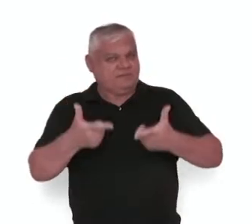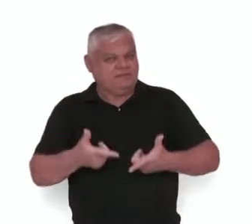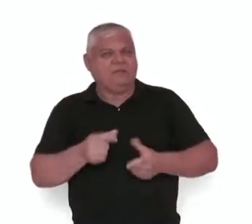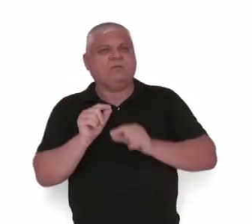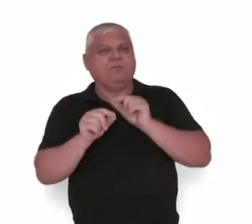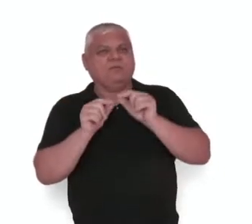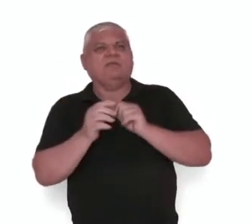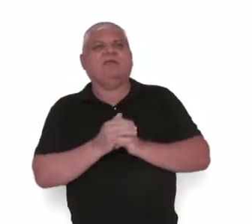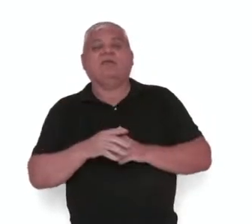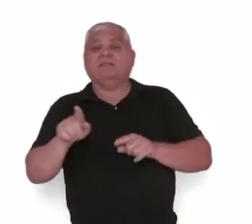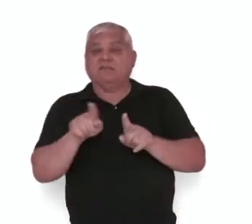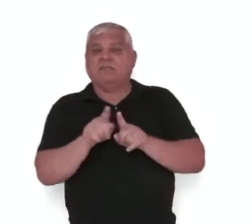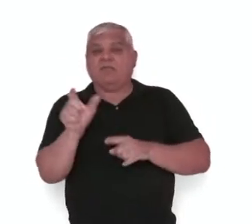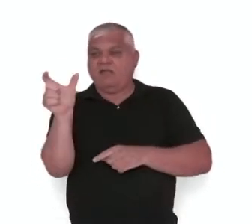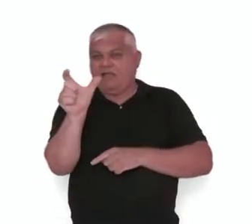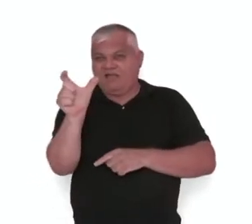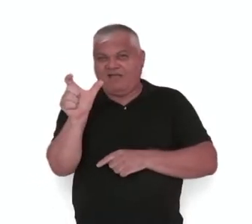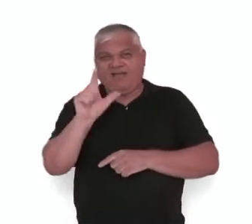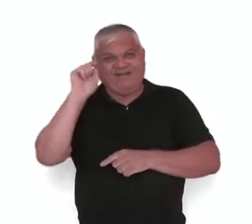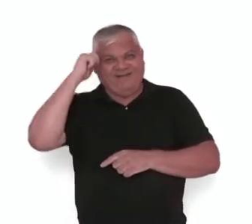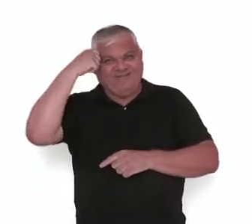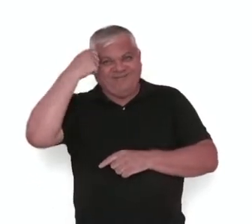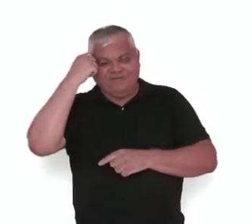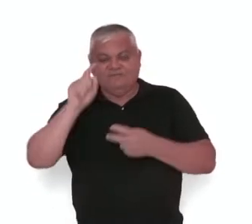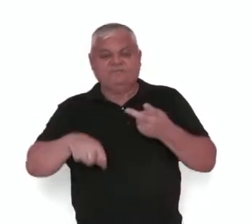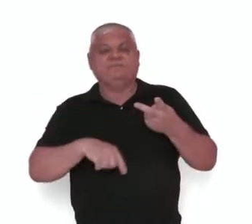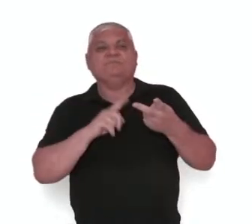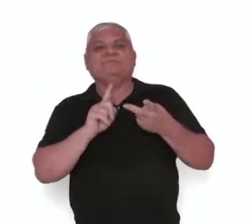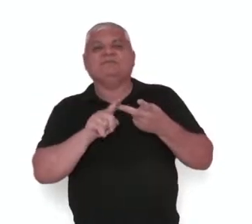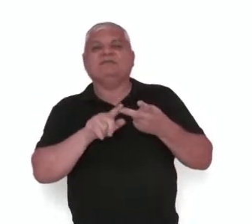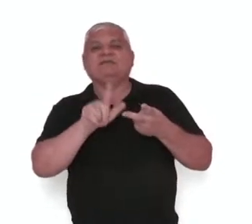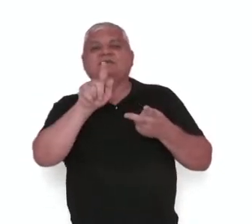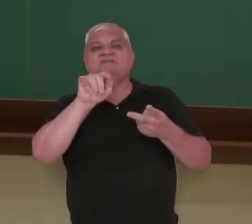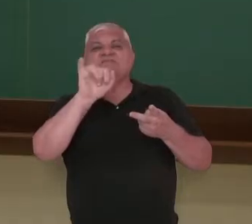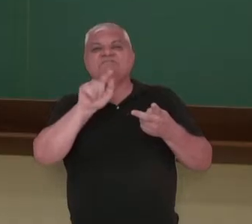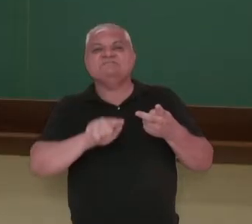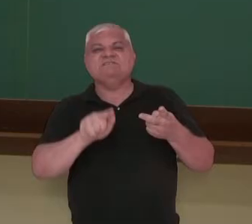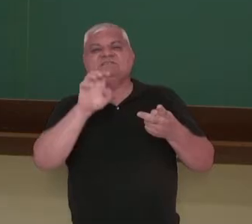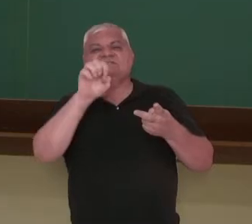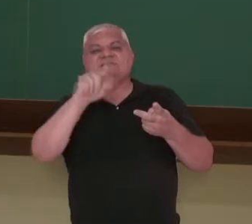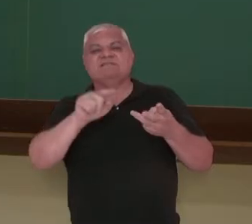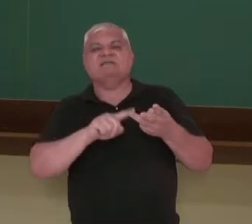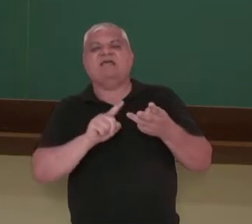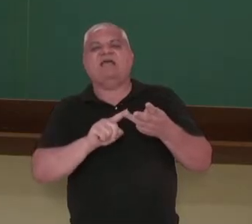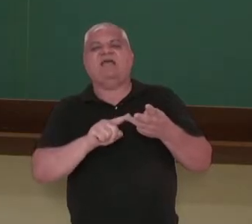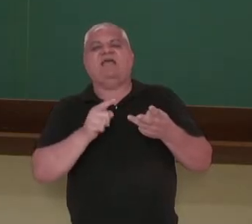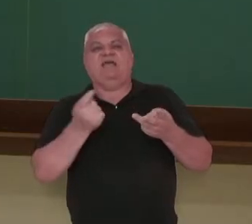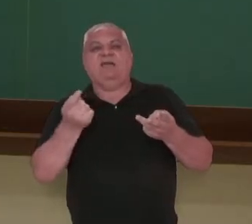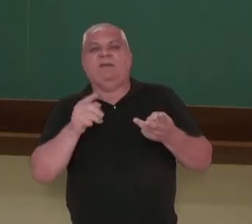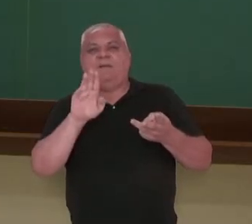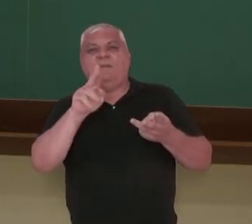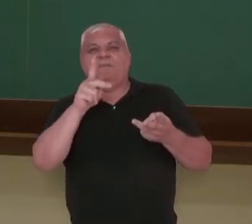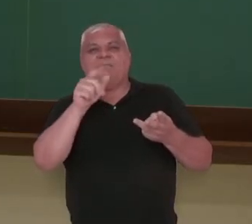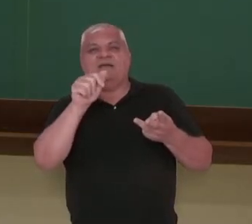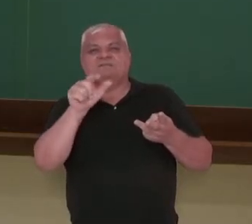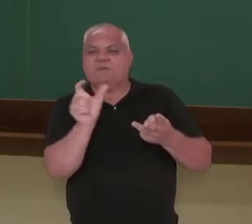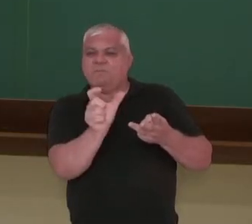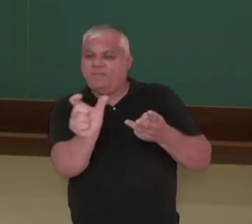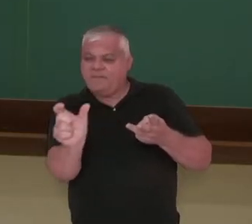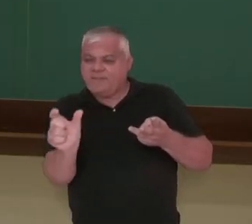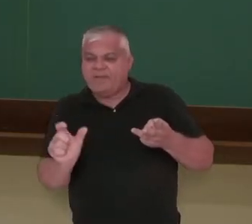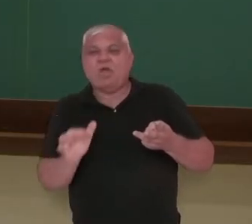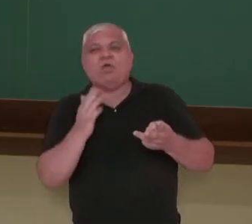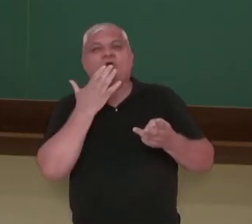vocês. Nós temos o carvão, nós temos o crayon, que é exatamente o giz de cera. Nós temos lápis de cor, pastel que são aquelas barrinhas coloridas. E